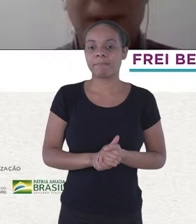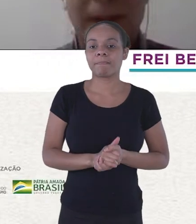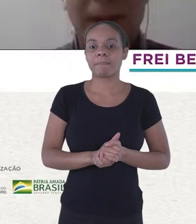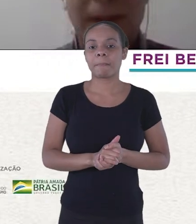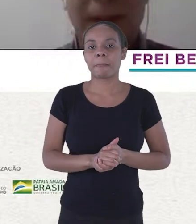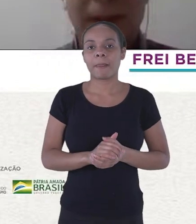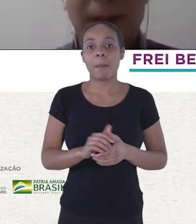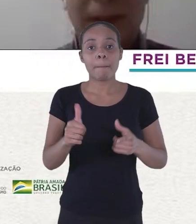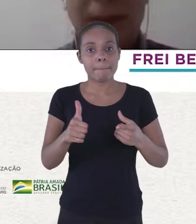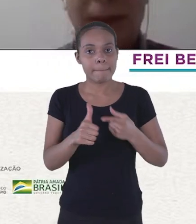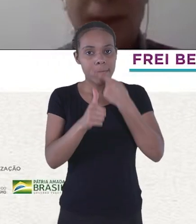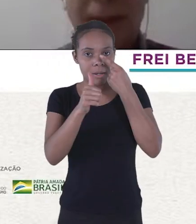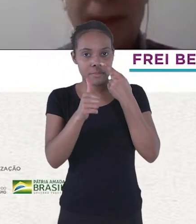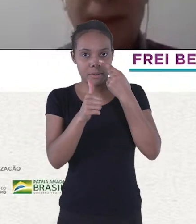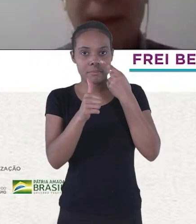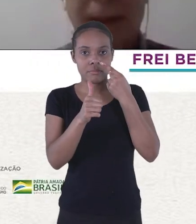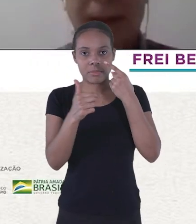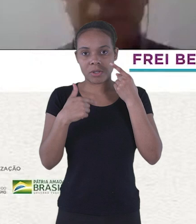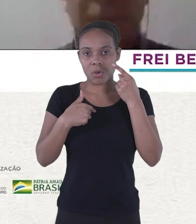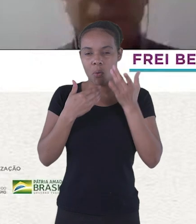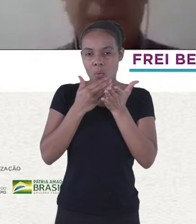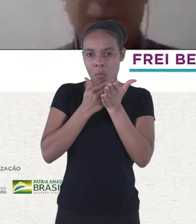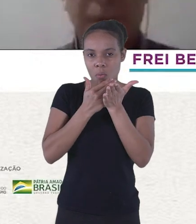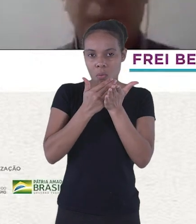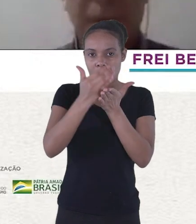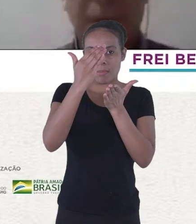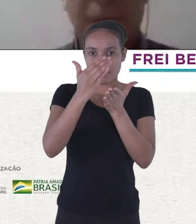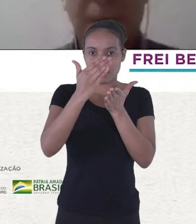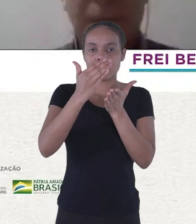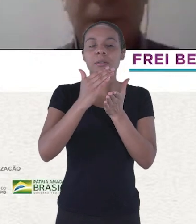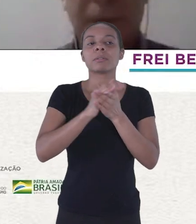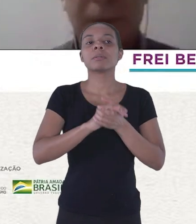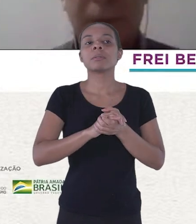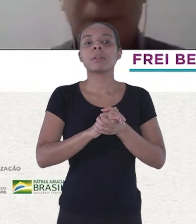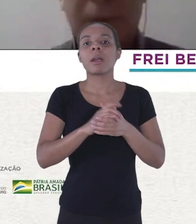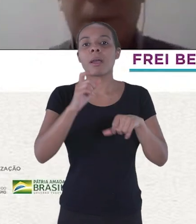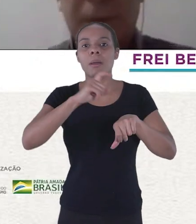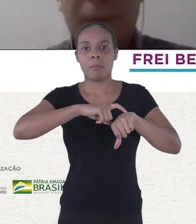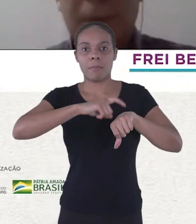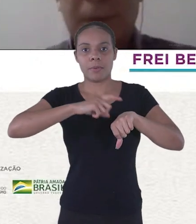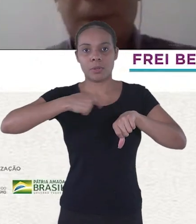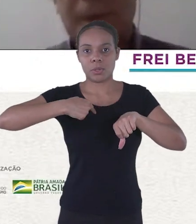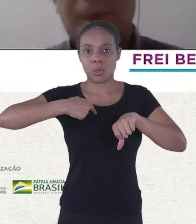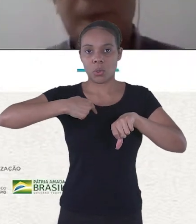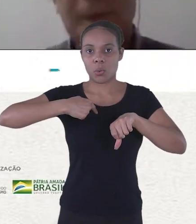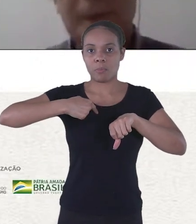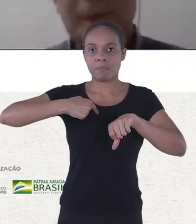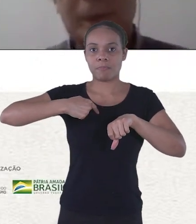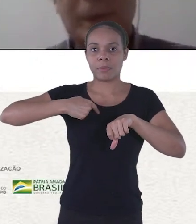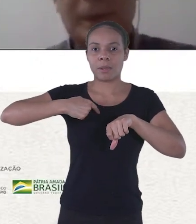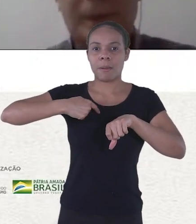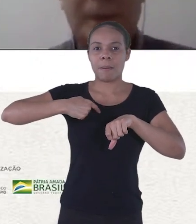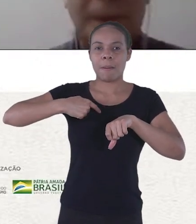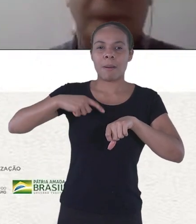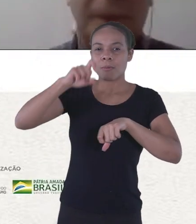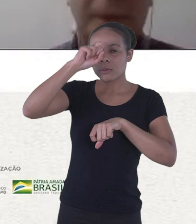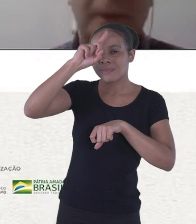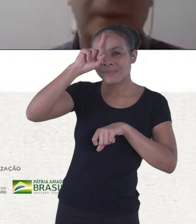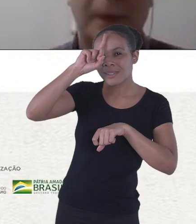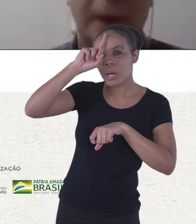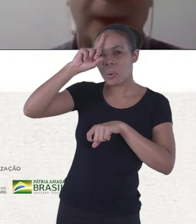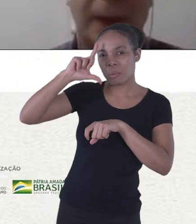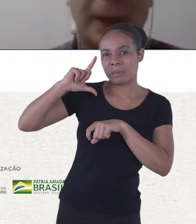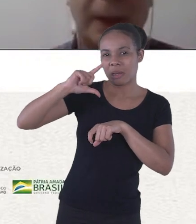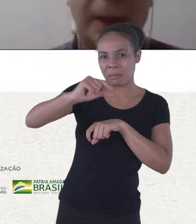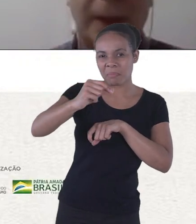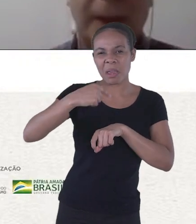O primeiro romance que eu comecei a fazer foi quando eu saí da clínica, depois de ter me cortado,